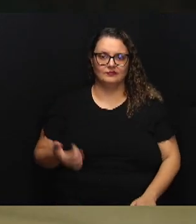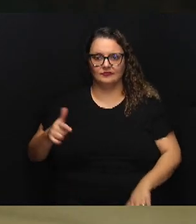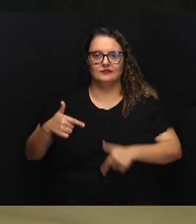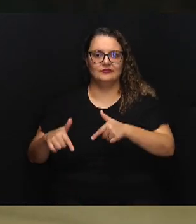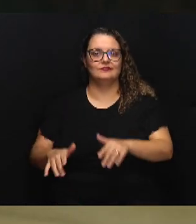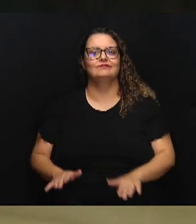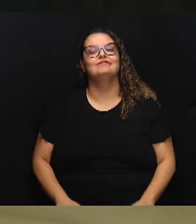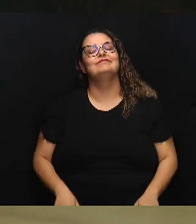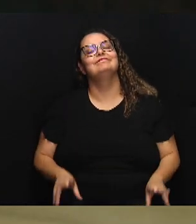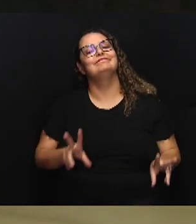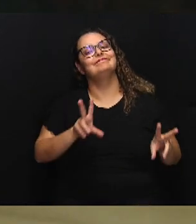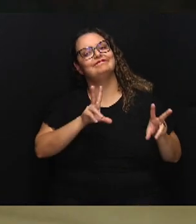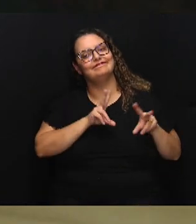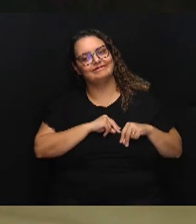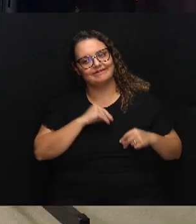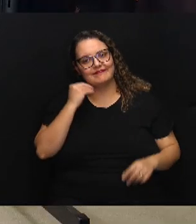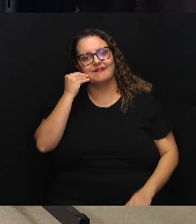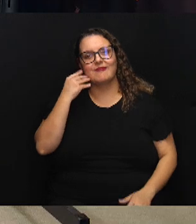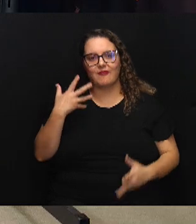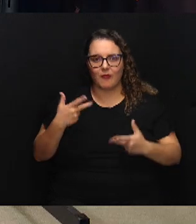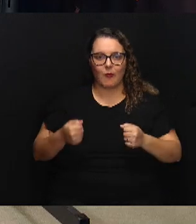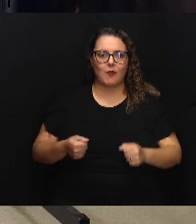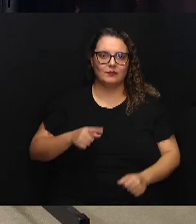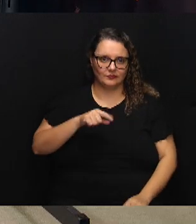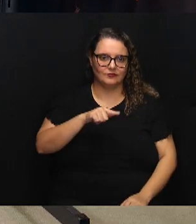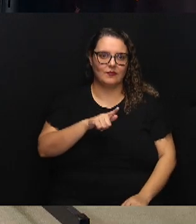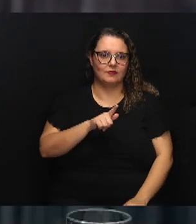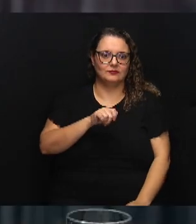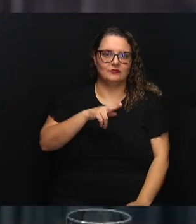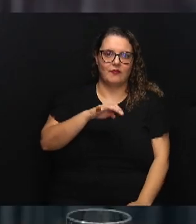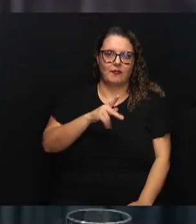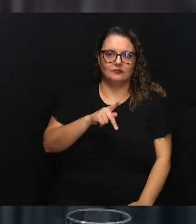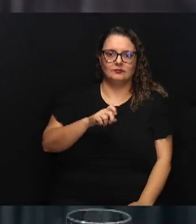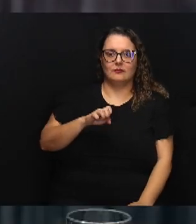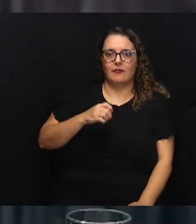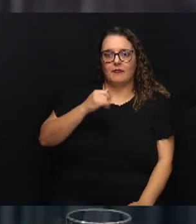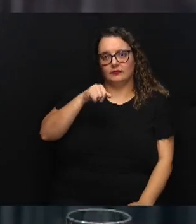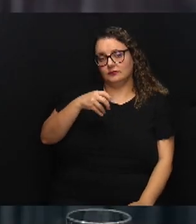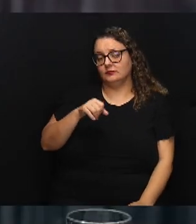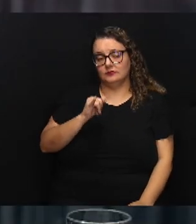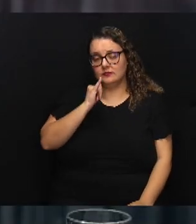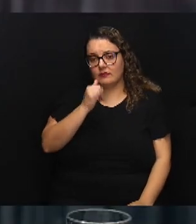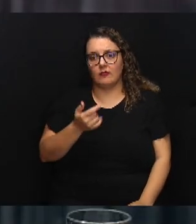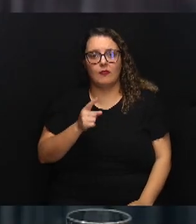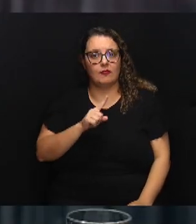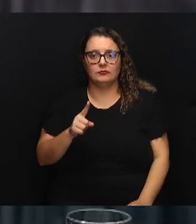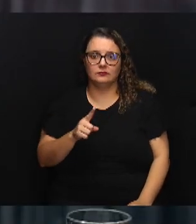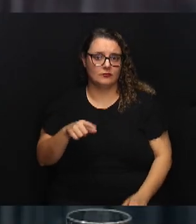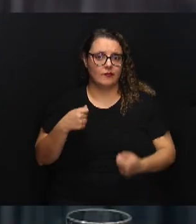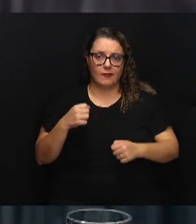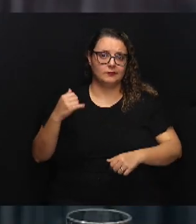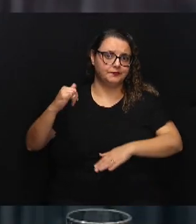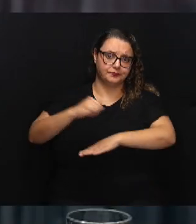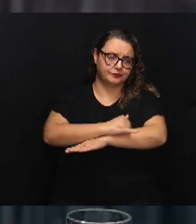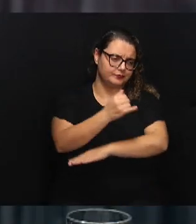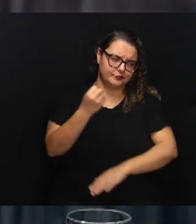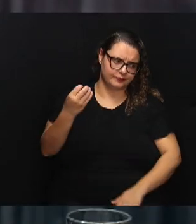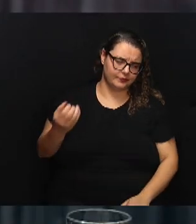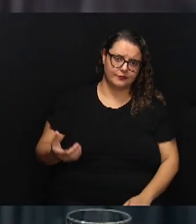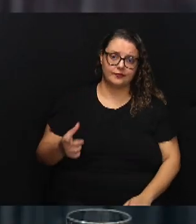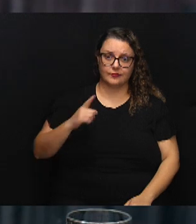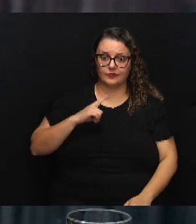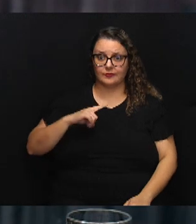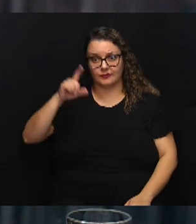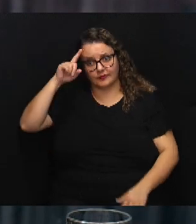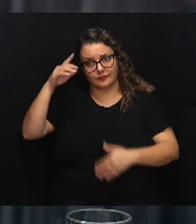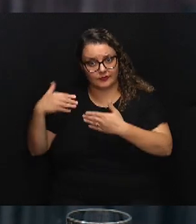trabalhando. Gente, a experiência é magnífica, né? Pegando um gap da Josi, é o que você falou, não precisa pegar avião necessariamente, né? Eu tenho uma rotina